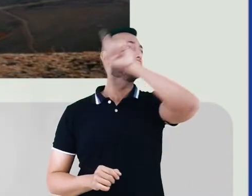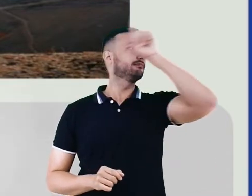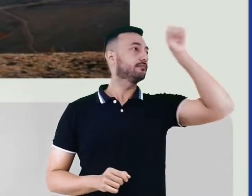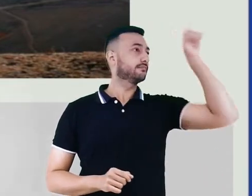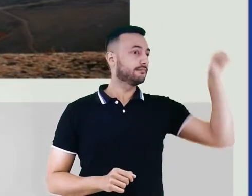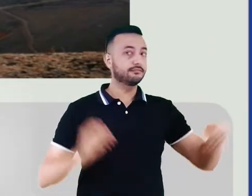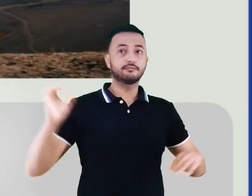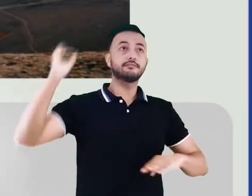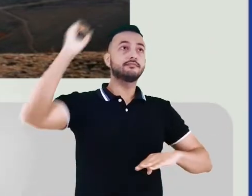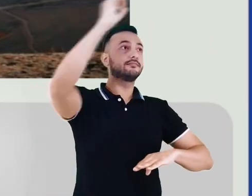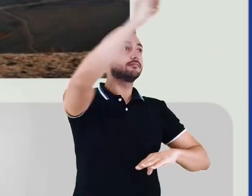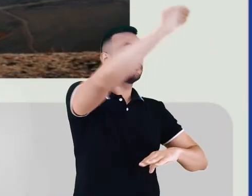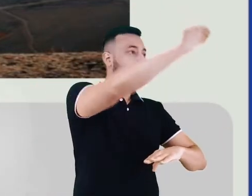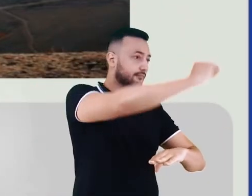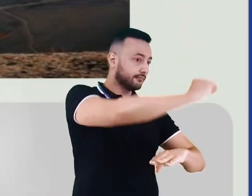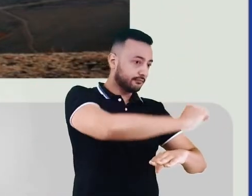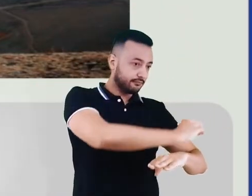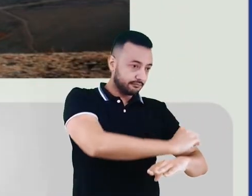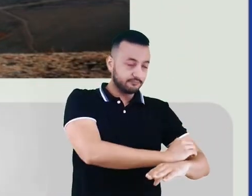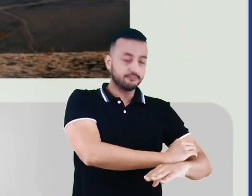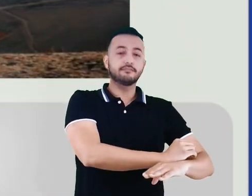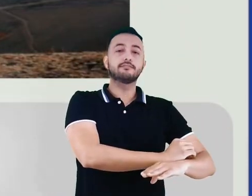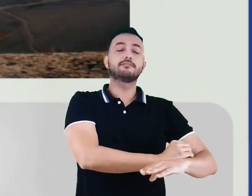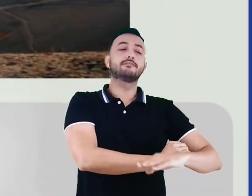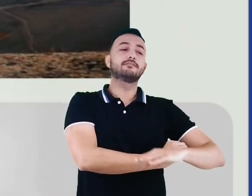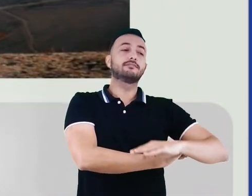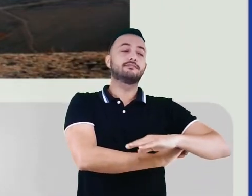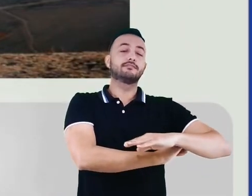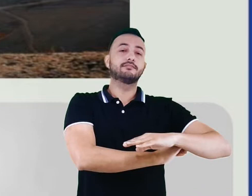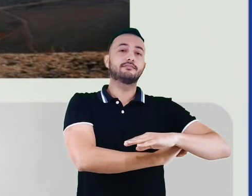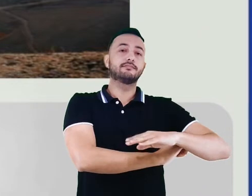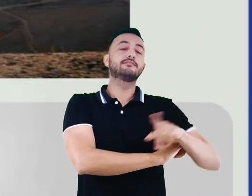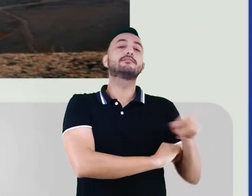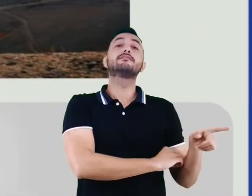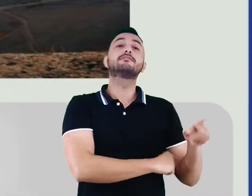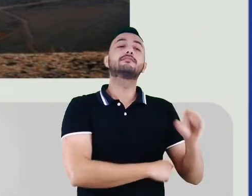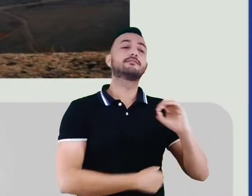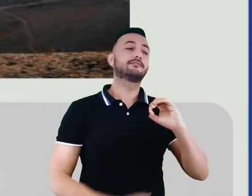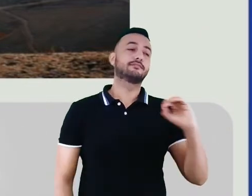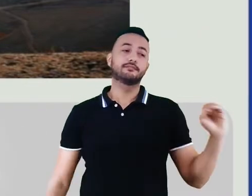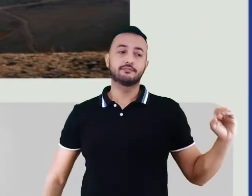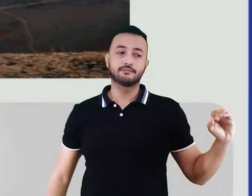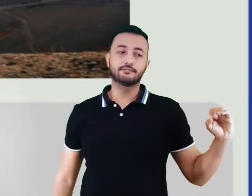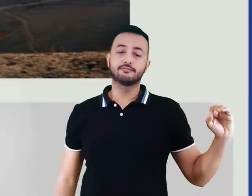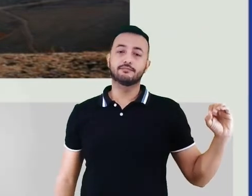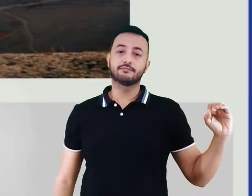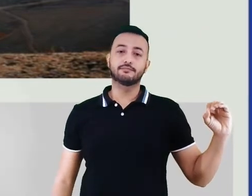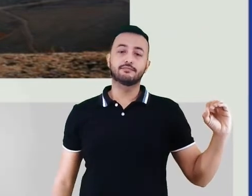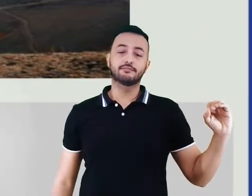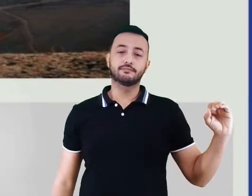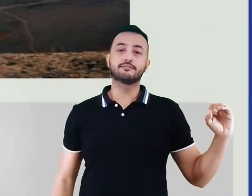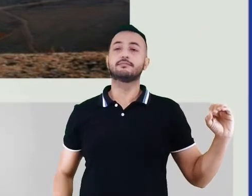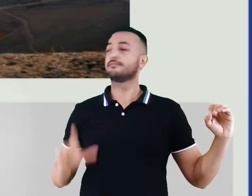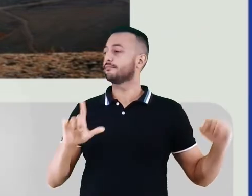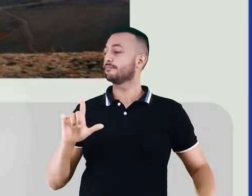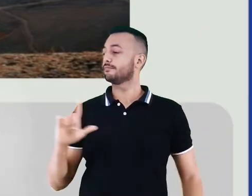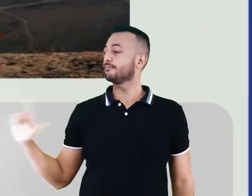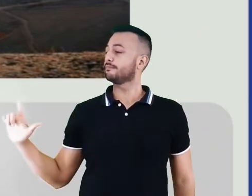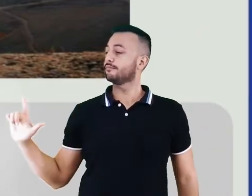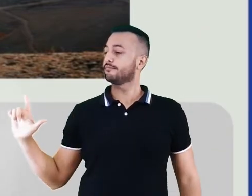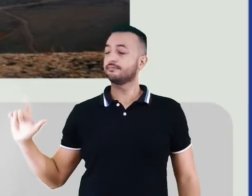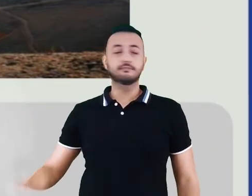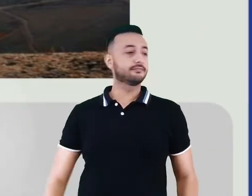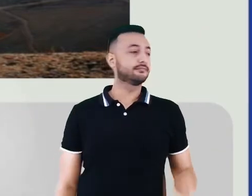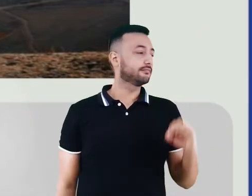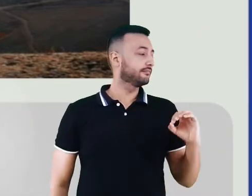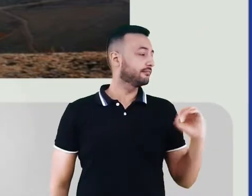lado oposto, que é o lado que o sol vai se pôr, é o quê? O oeste. Leste de um lado, do